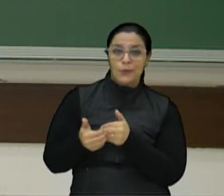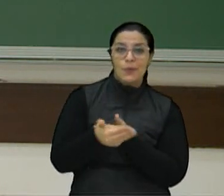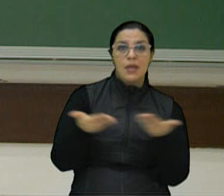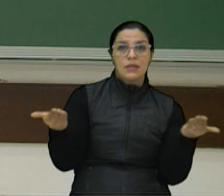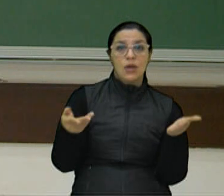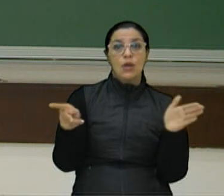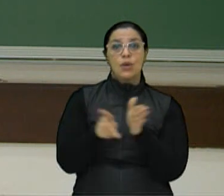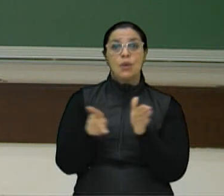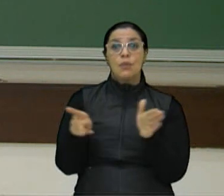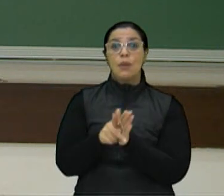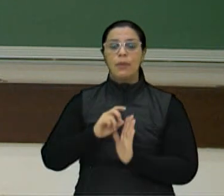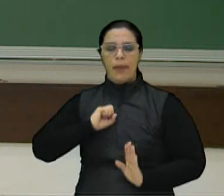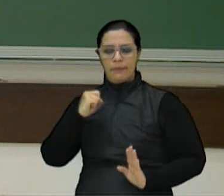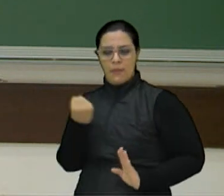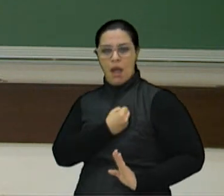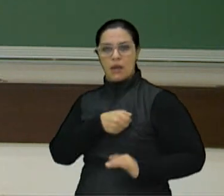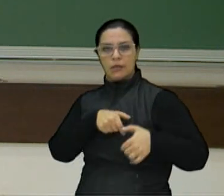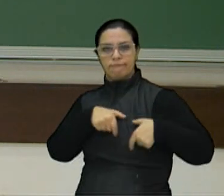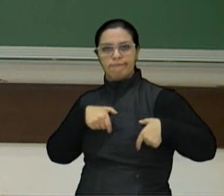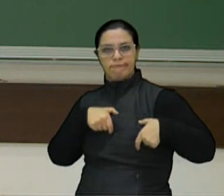de uma etiqueta.